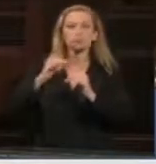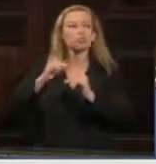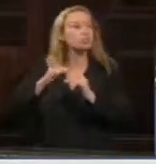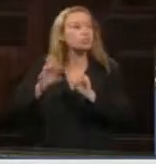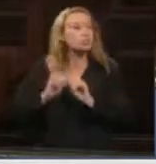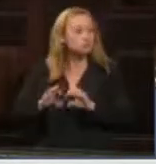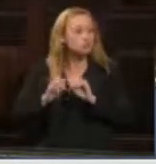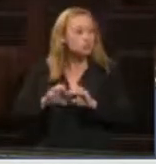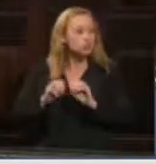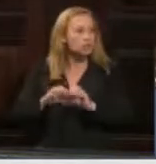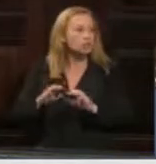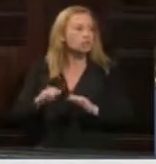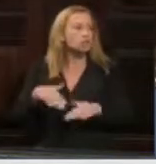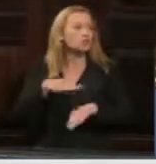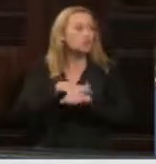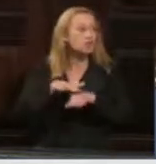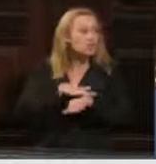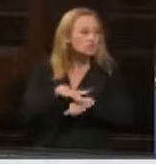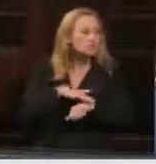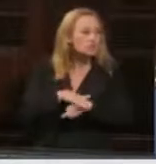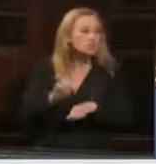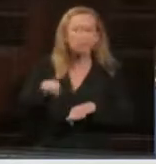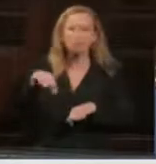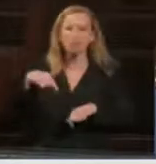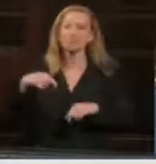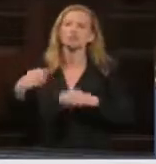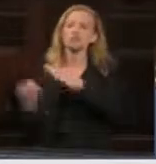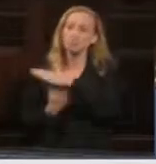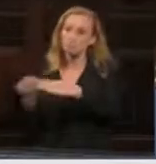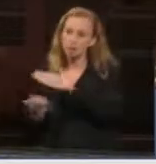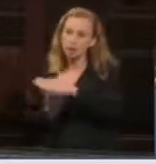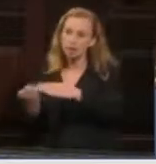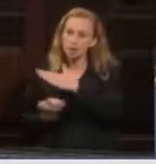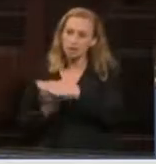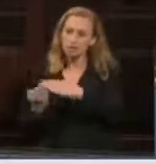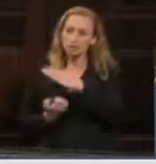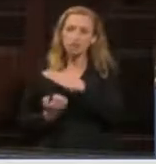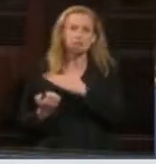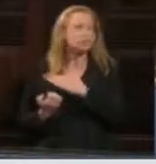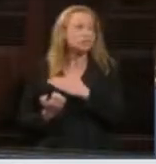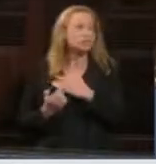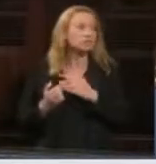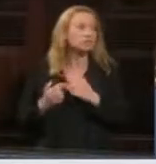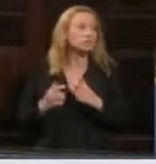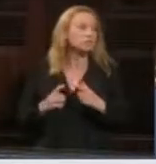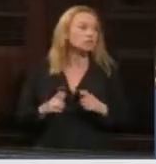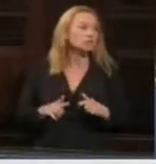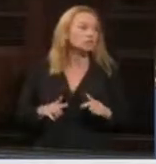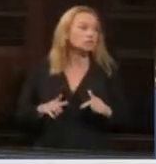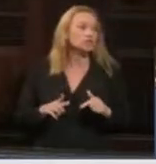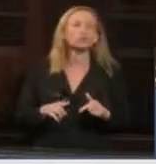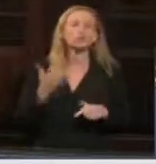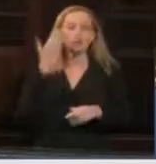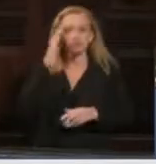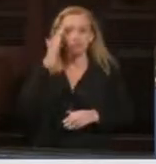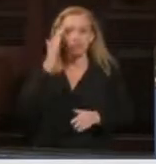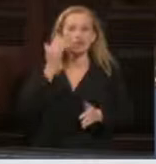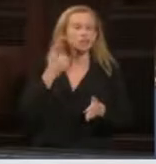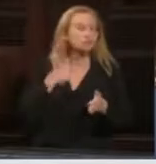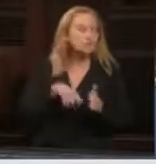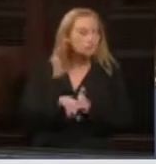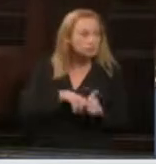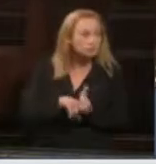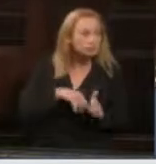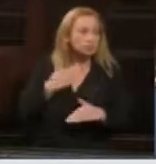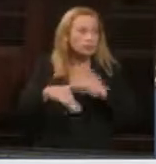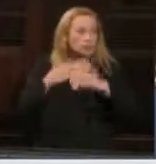pesquisa dialogar com as empresas que fazem dele o investimento em p&d em pesquisa e desenvolvimento dialogar